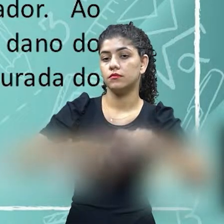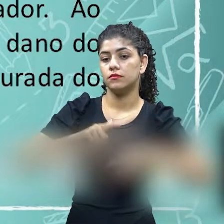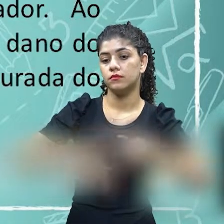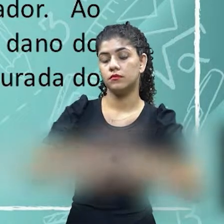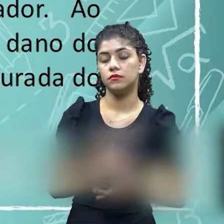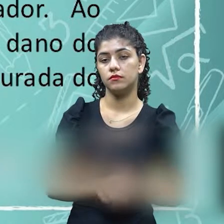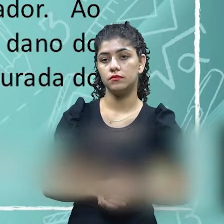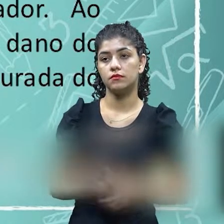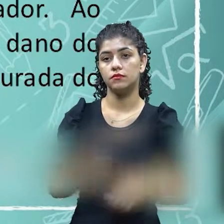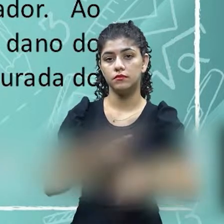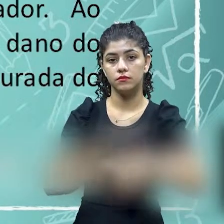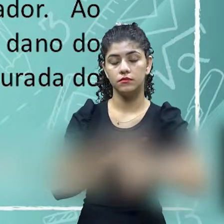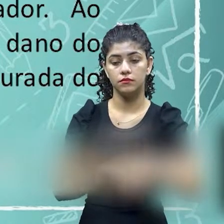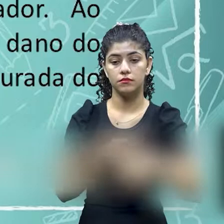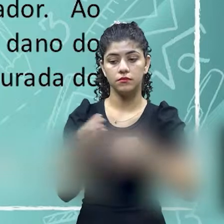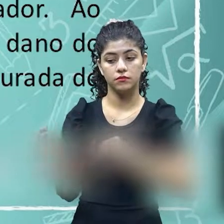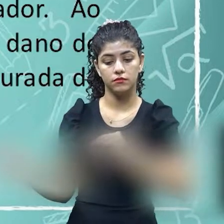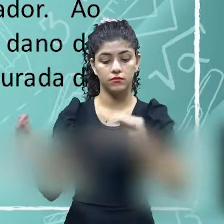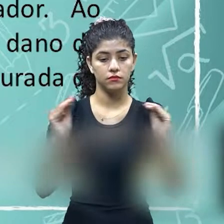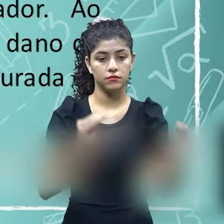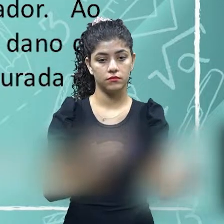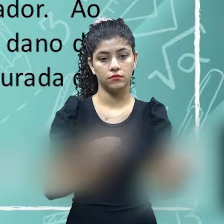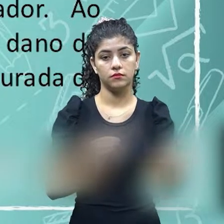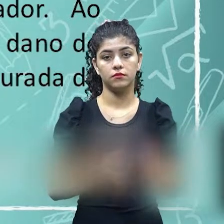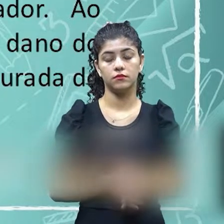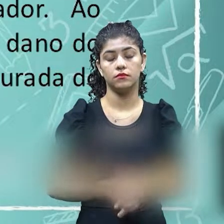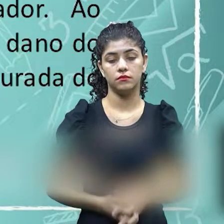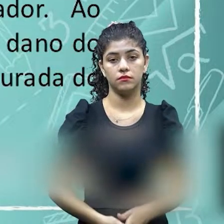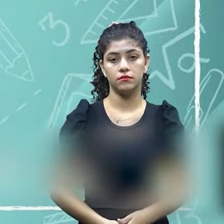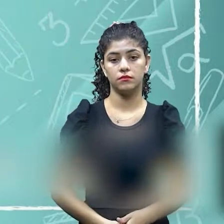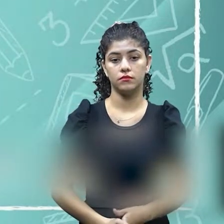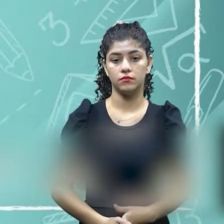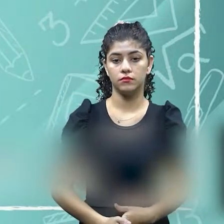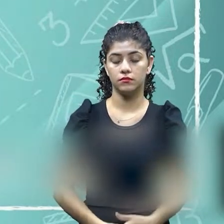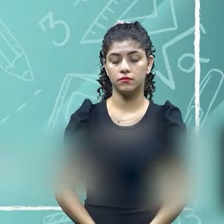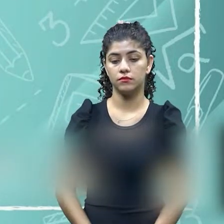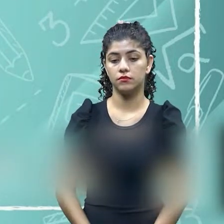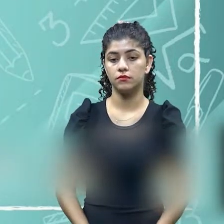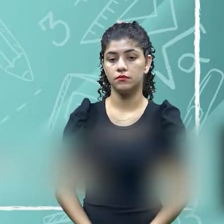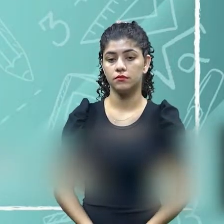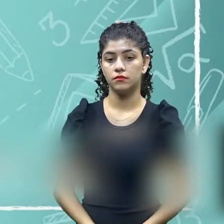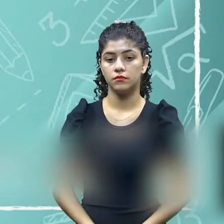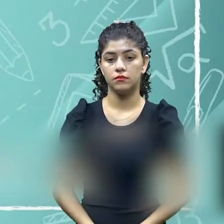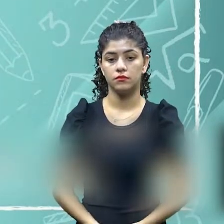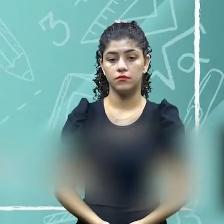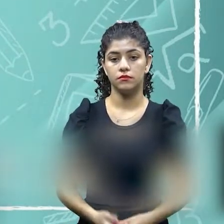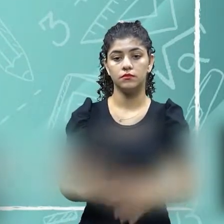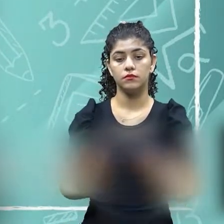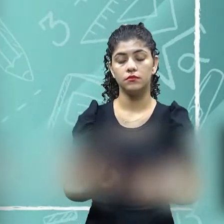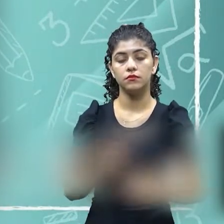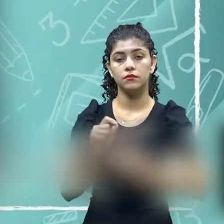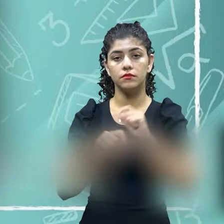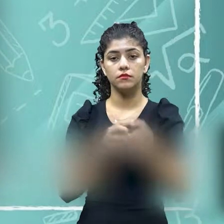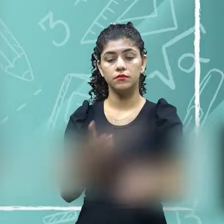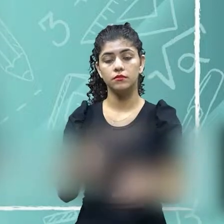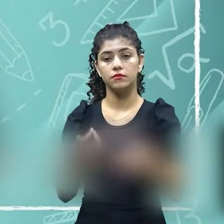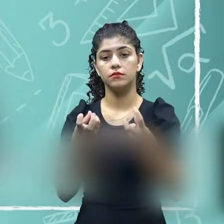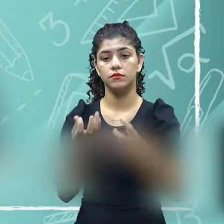estes transpuser a armadura do navio. Então, o que é esse ponto? Observamos que no